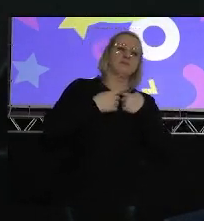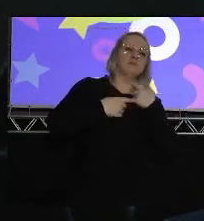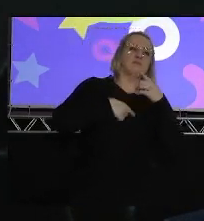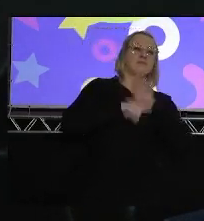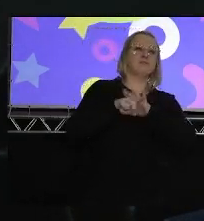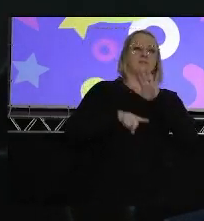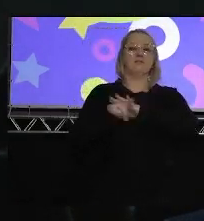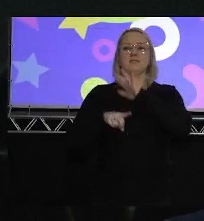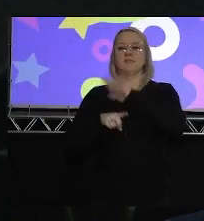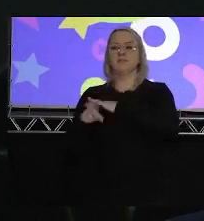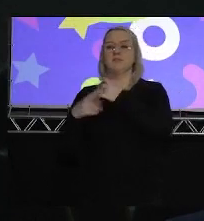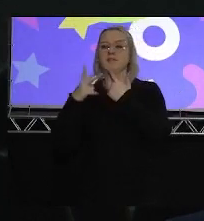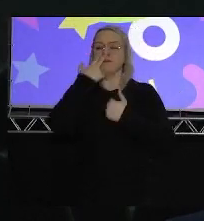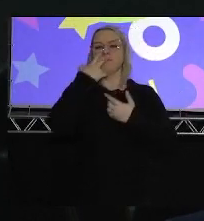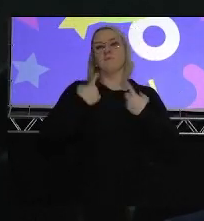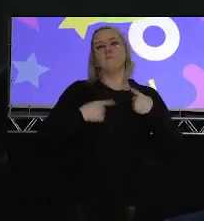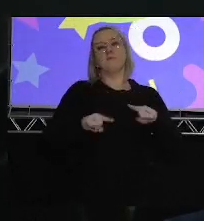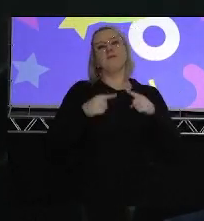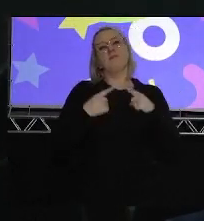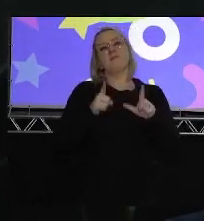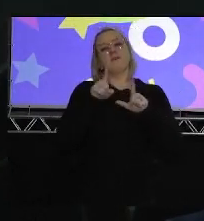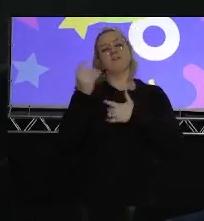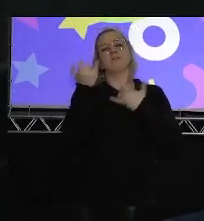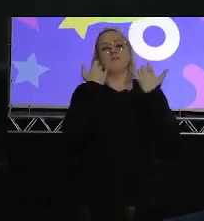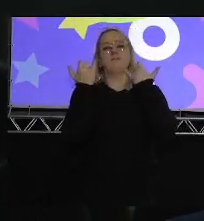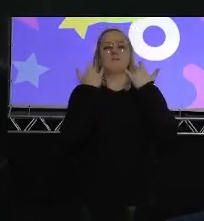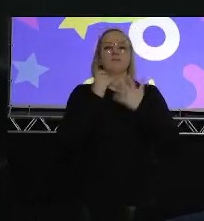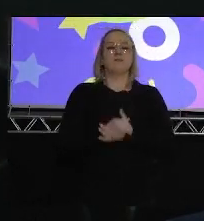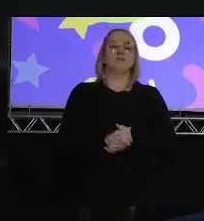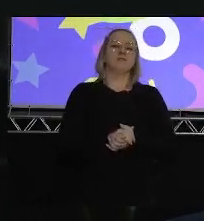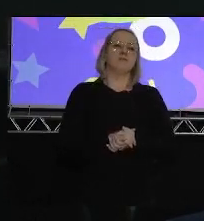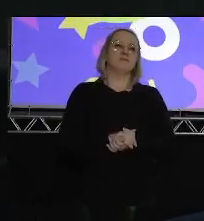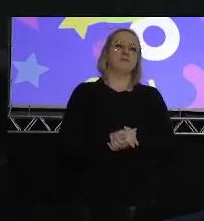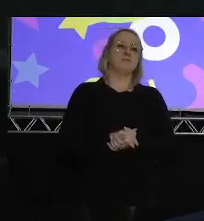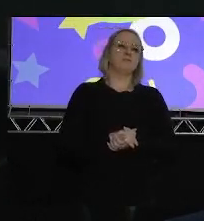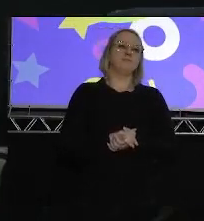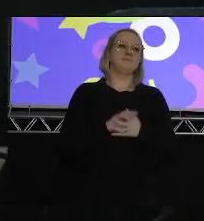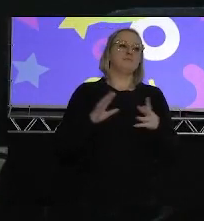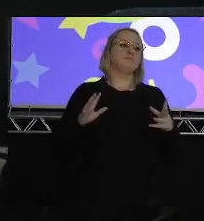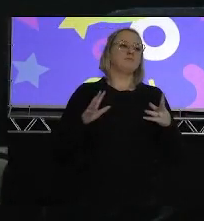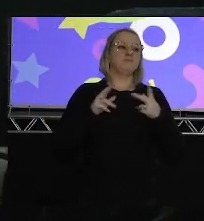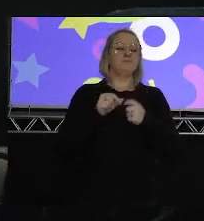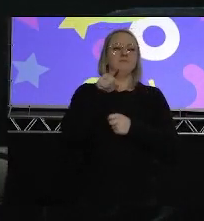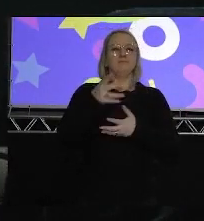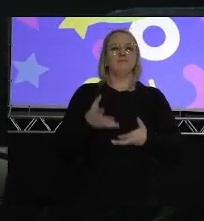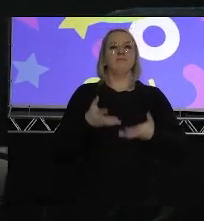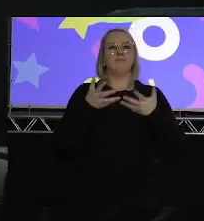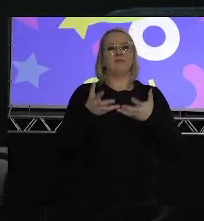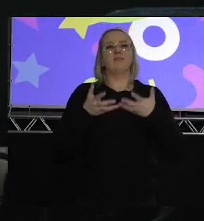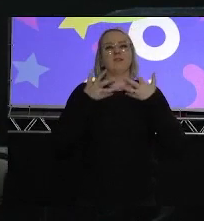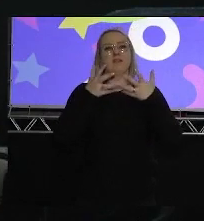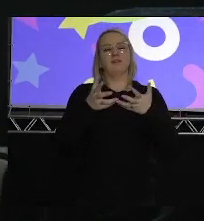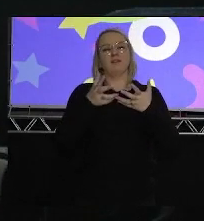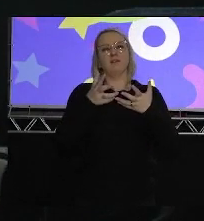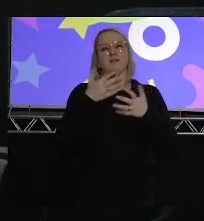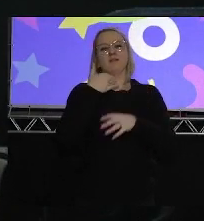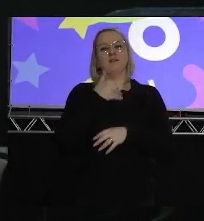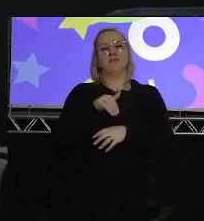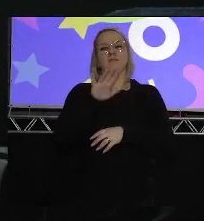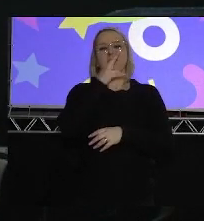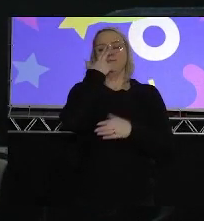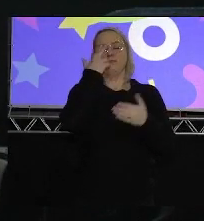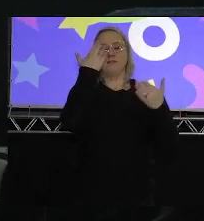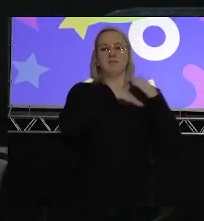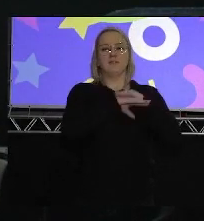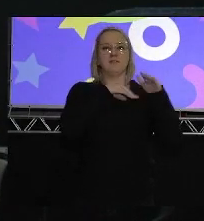gente provoca a busca dessas informações. Tá? E todas essas iniciativas, elas vão ficando